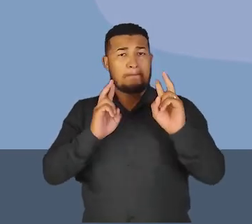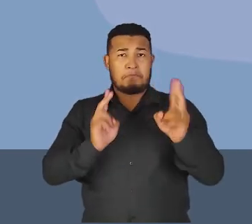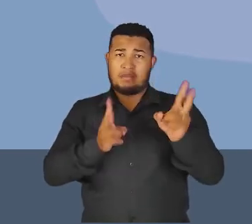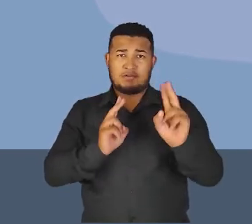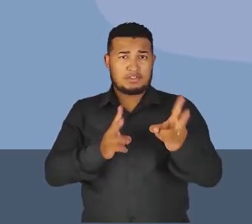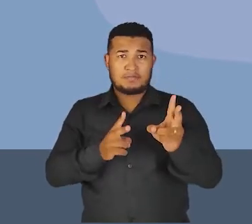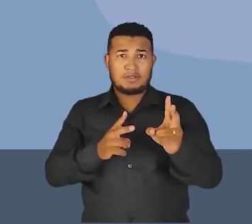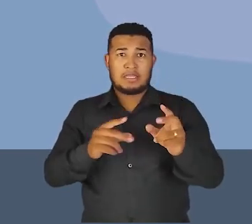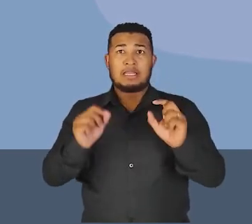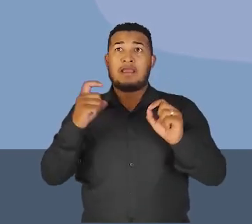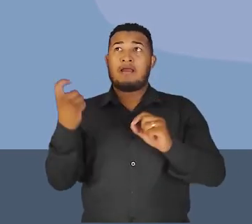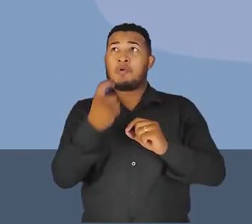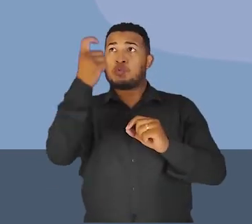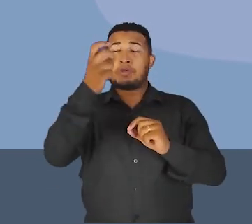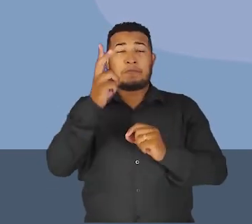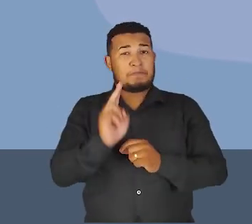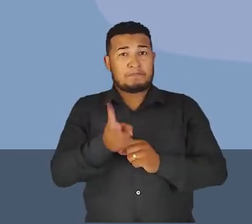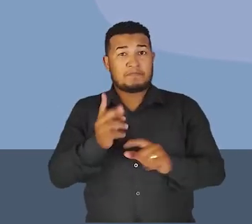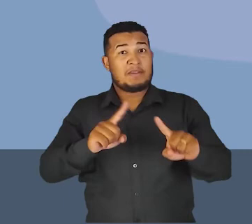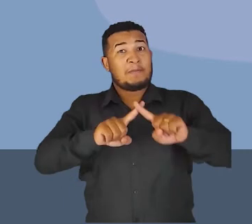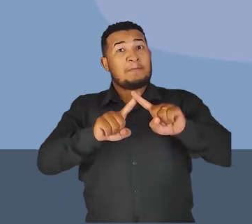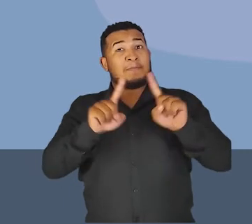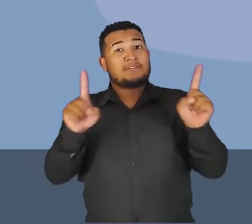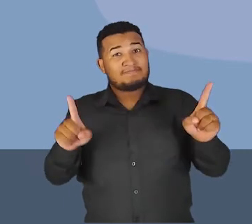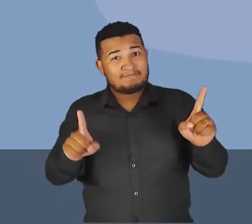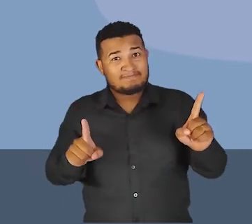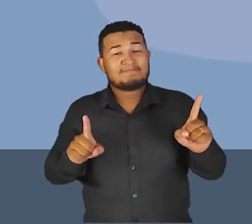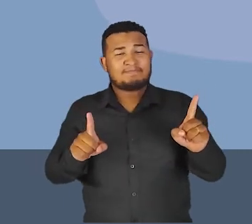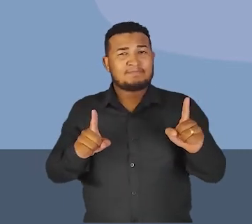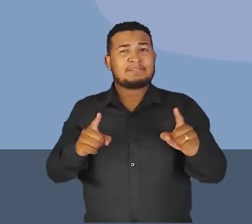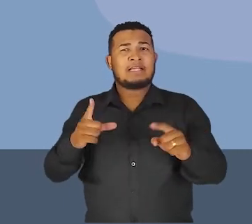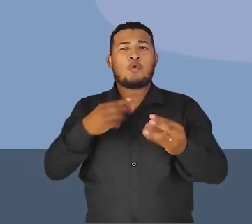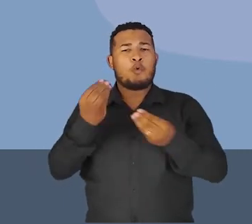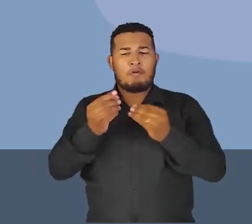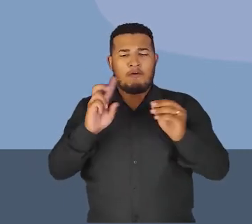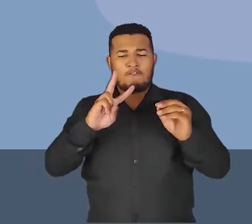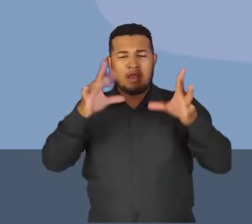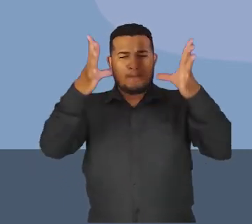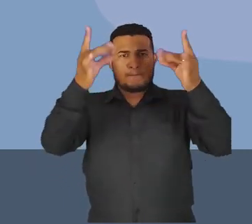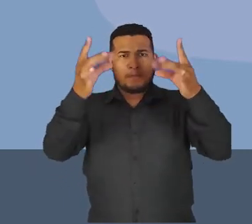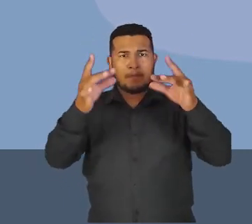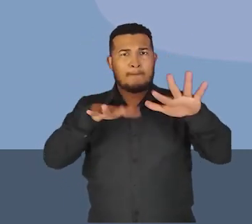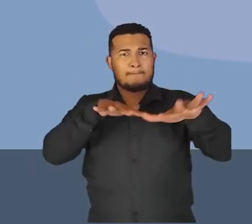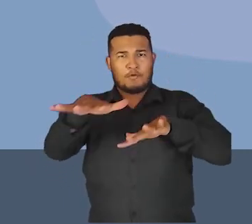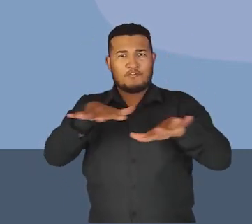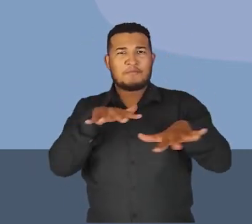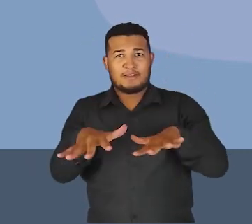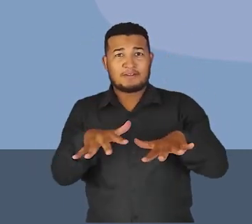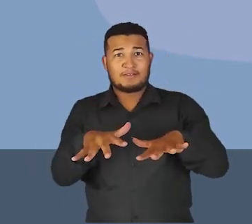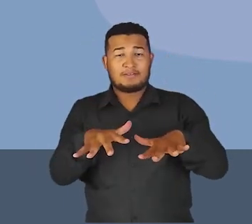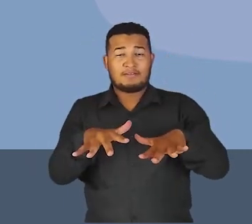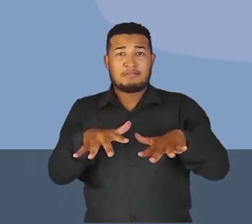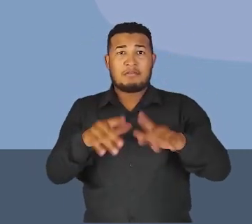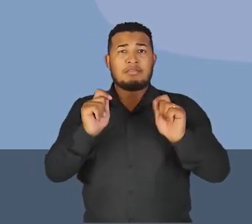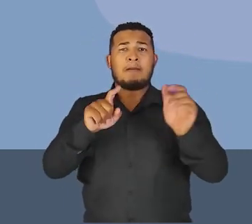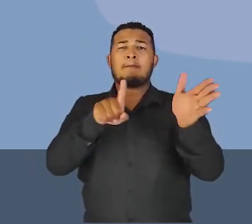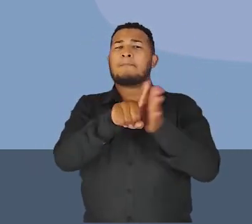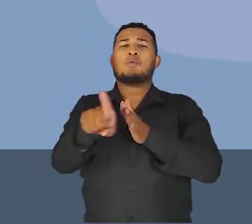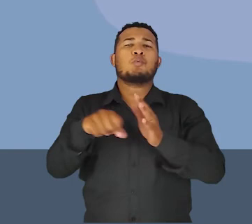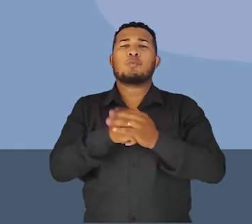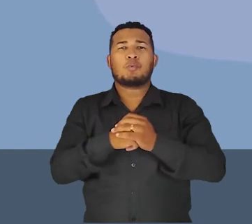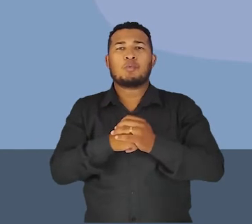estando eles sobre a mesma altura, mas quando eles descreverem o seu movimento, eu poderia perguntar para